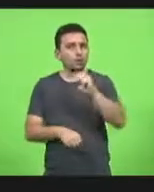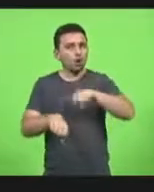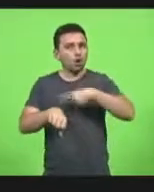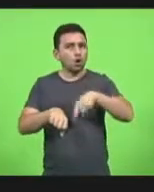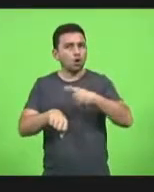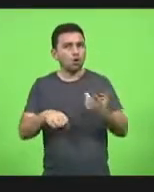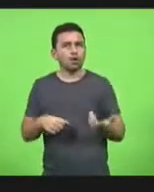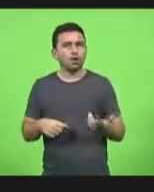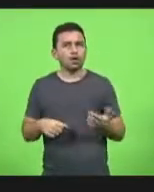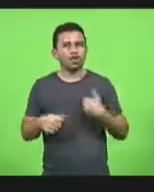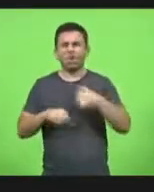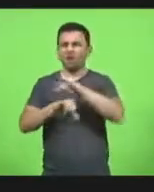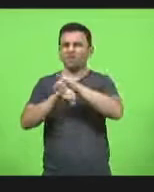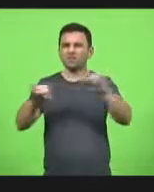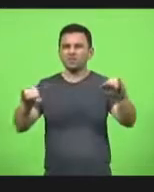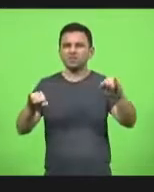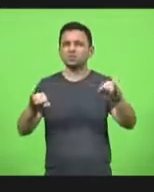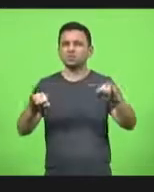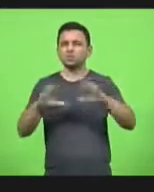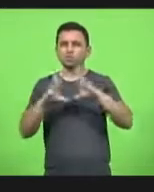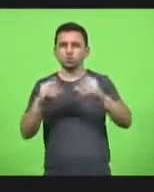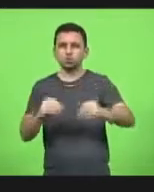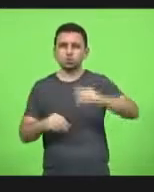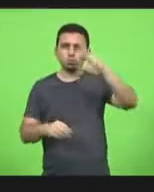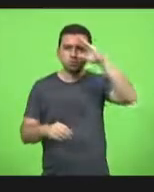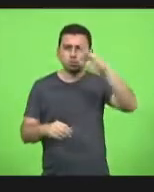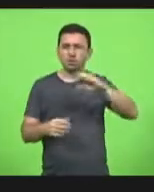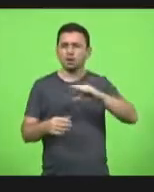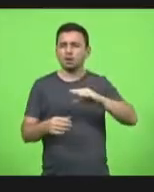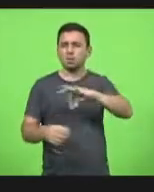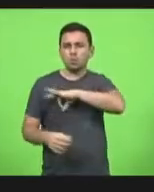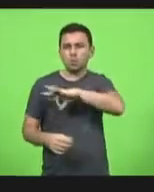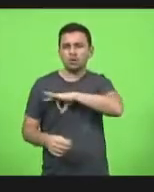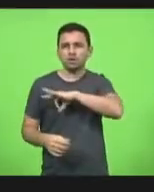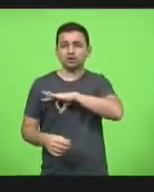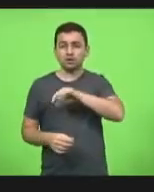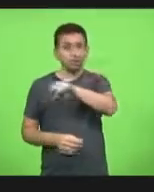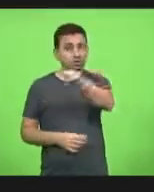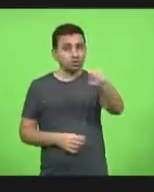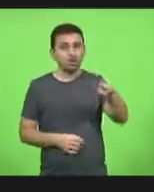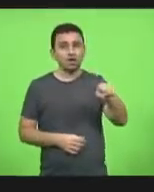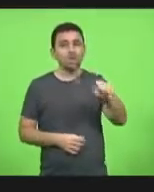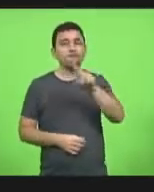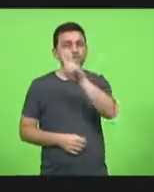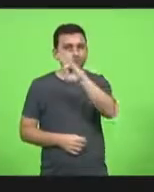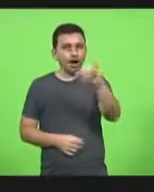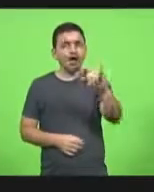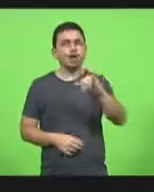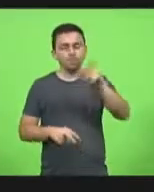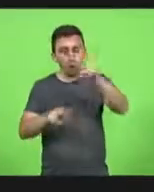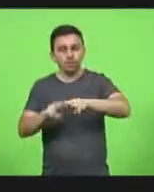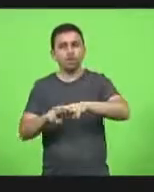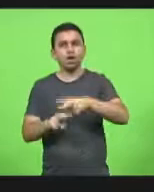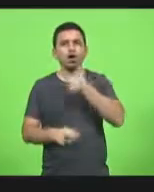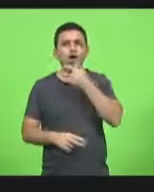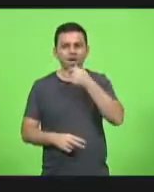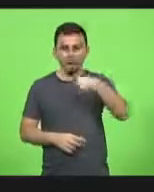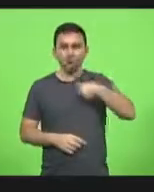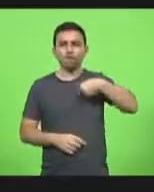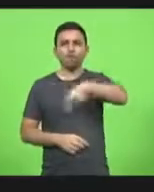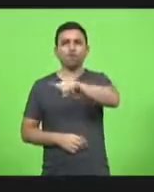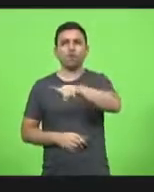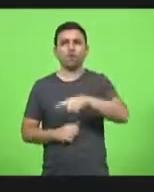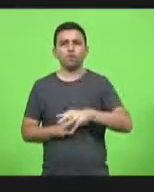aviso guarda municipal, exército, polícia militar, o que tiver lá, que amanhã vocês vão ter o prazer de prender um homem lá, tá? Que eu vou estar lá amanhã